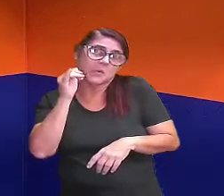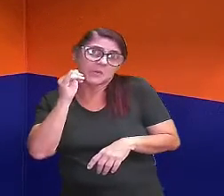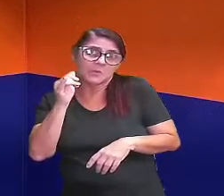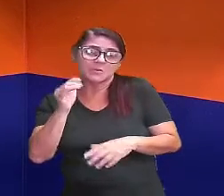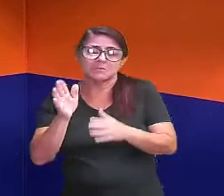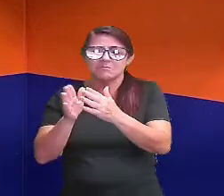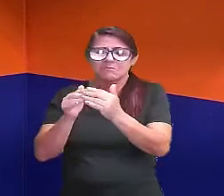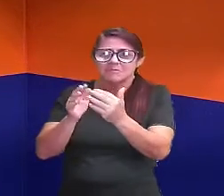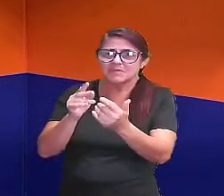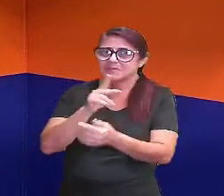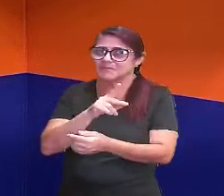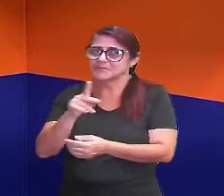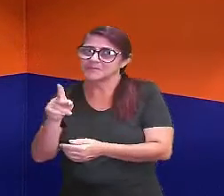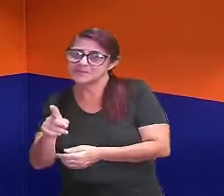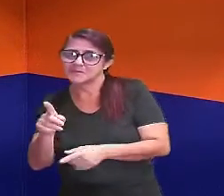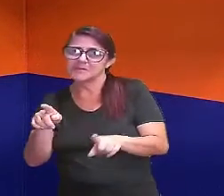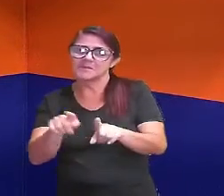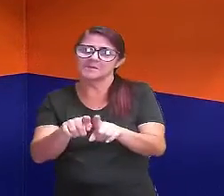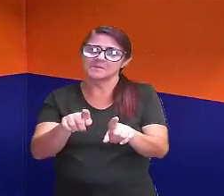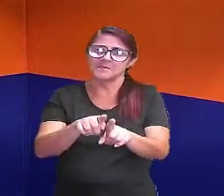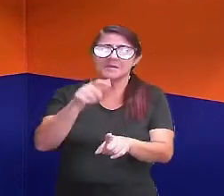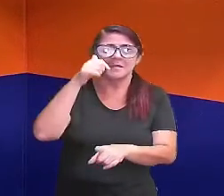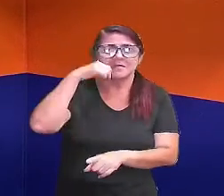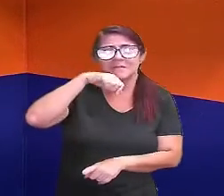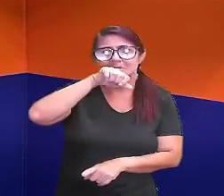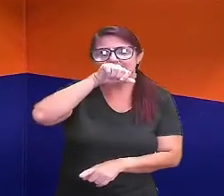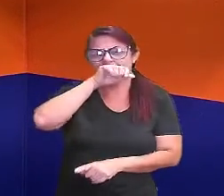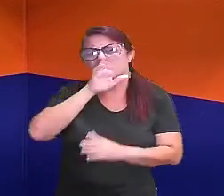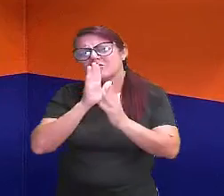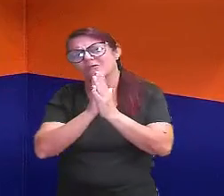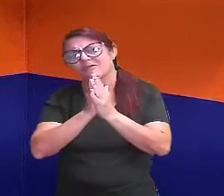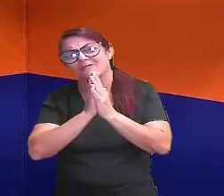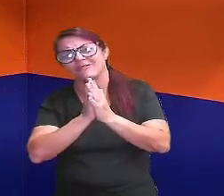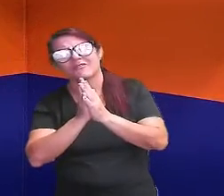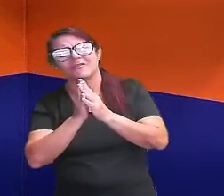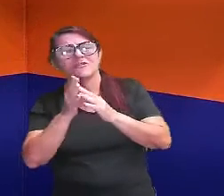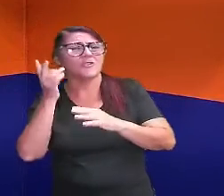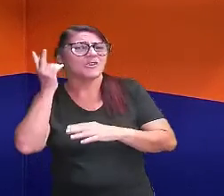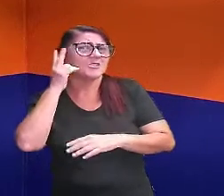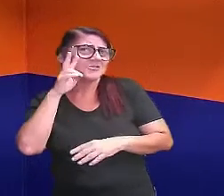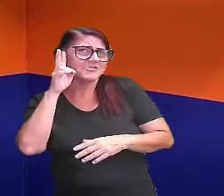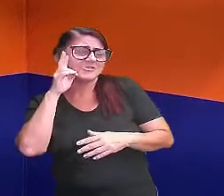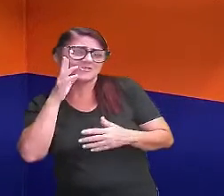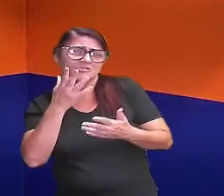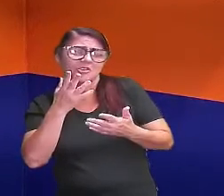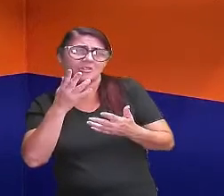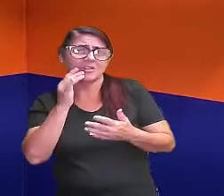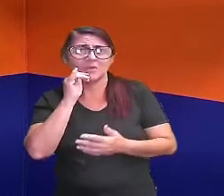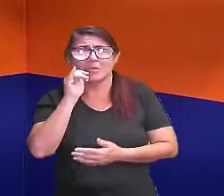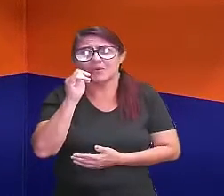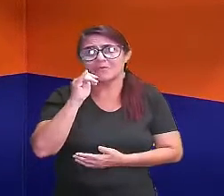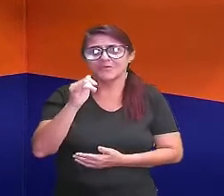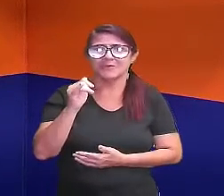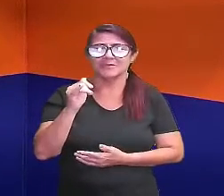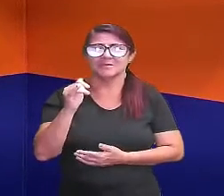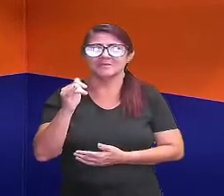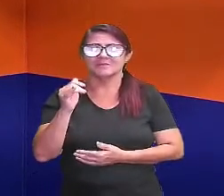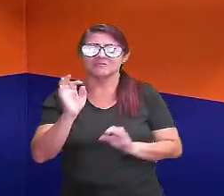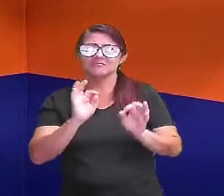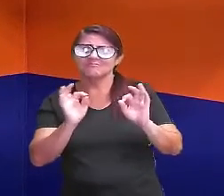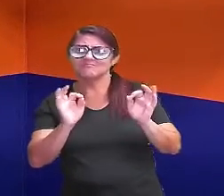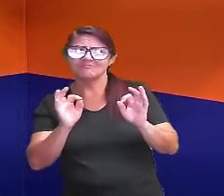à mamãe que contem mais histórias para vocês, que contem contos. Quem não ouviu a